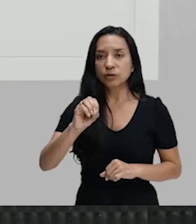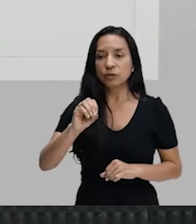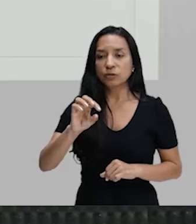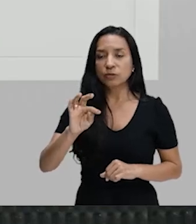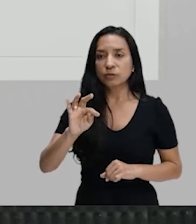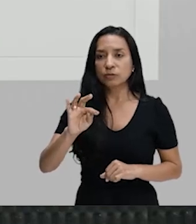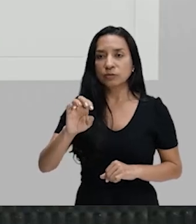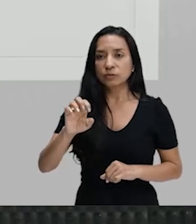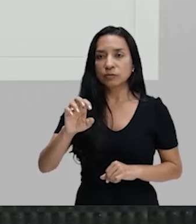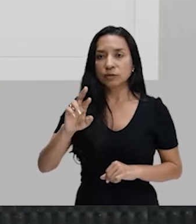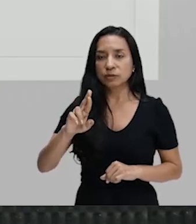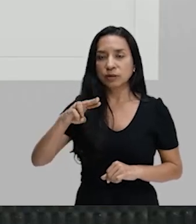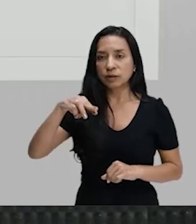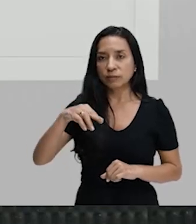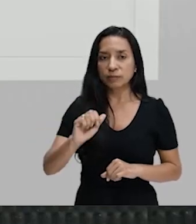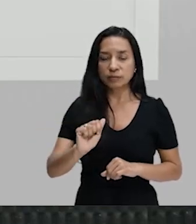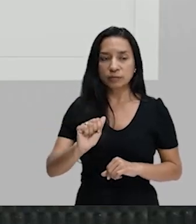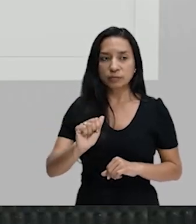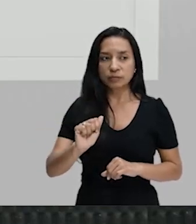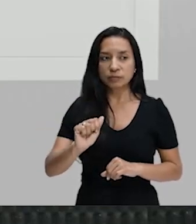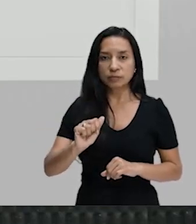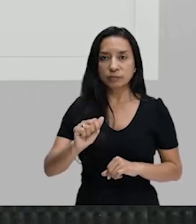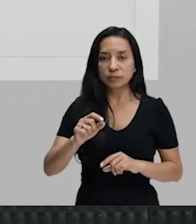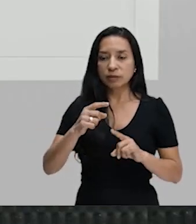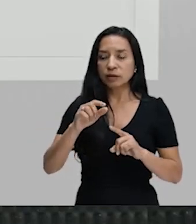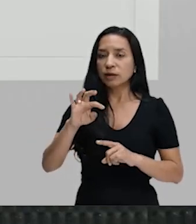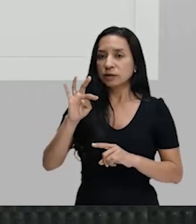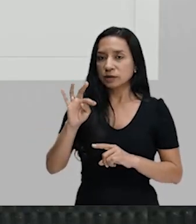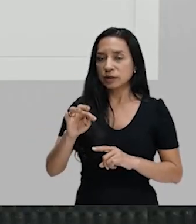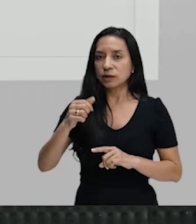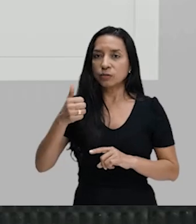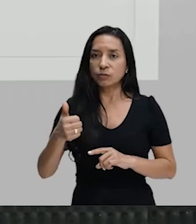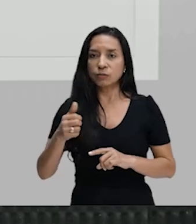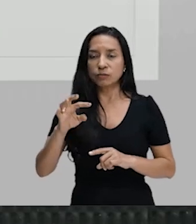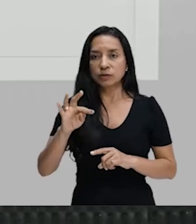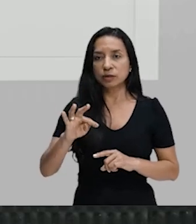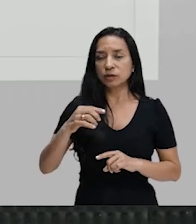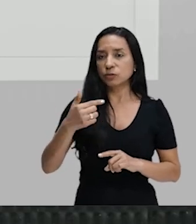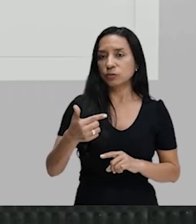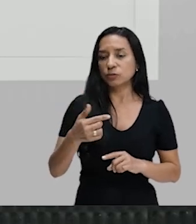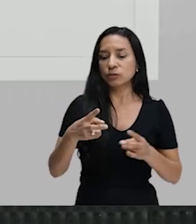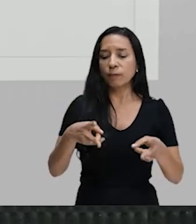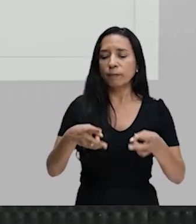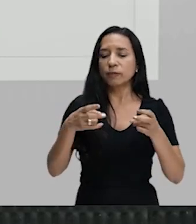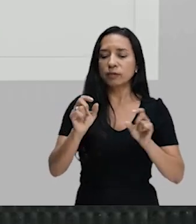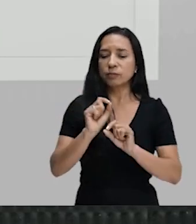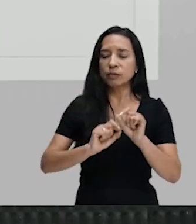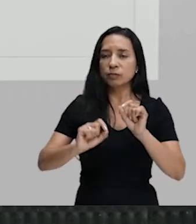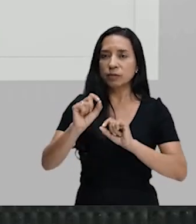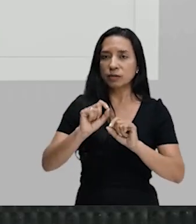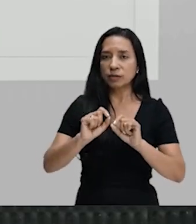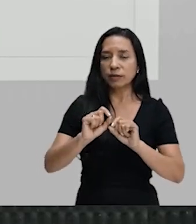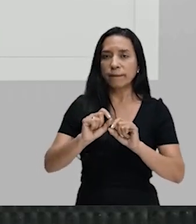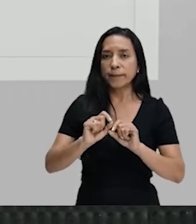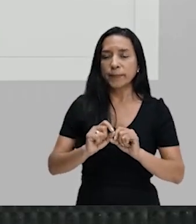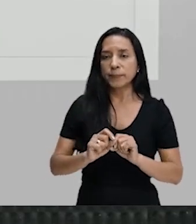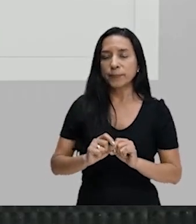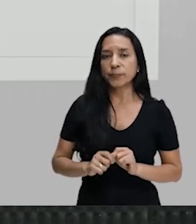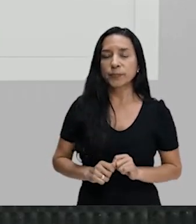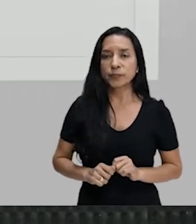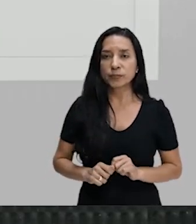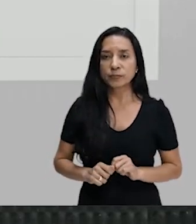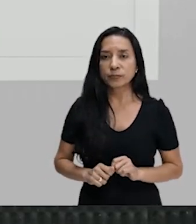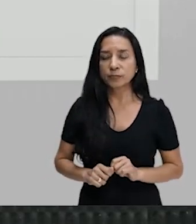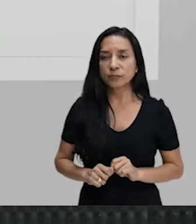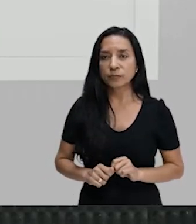aqui é a temperatura 1, temperatura 2. Então nós vamos perceber o seguinte, que para a adiabática, vou pegar aqui